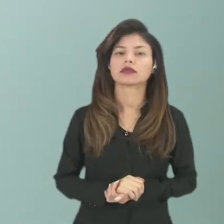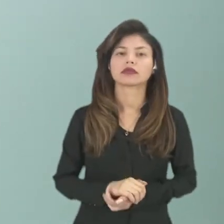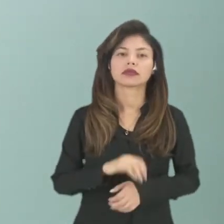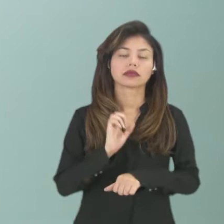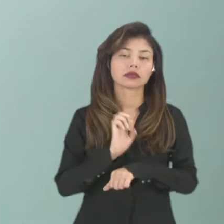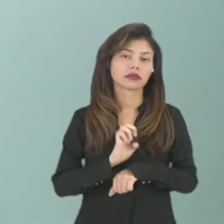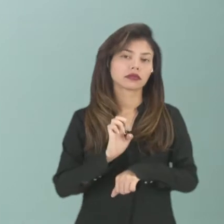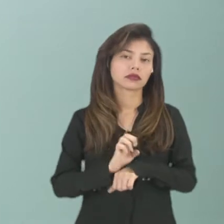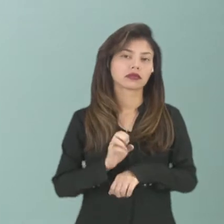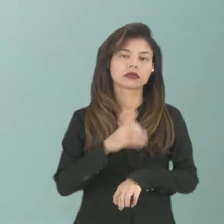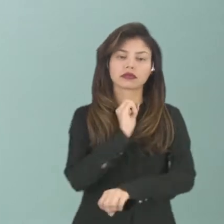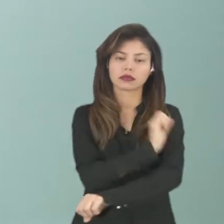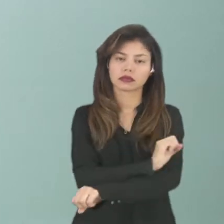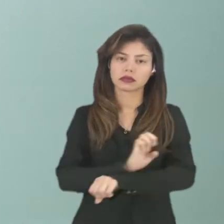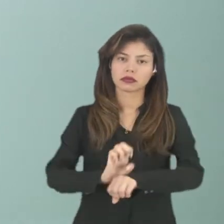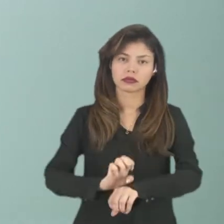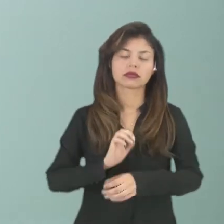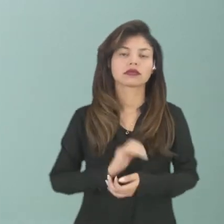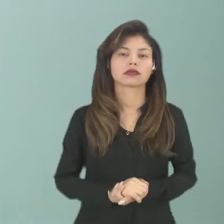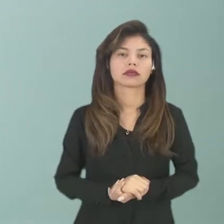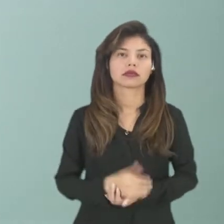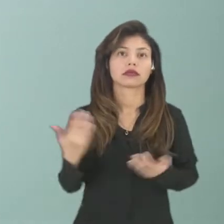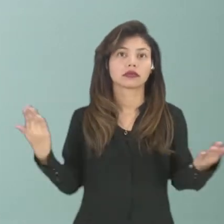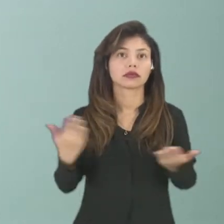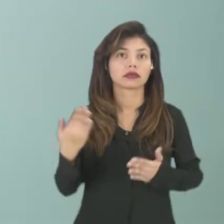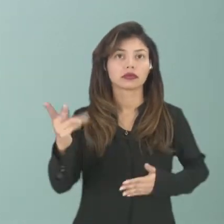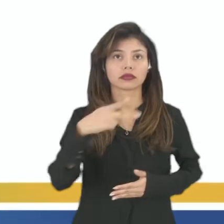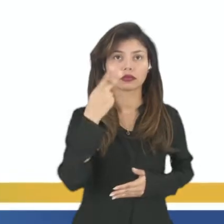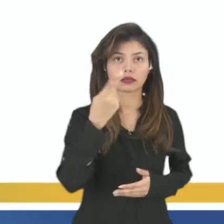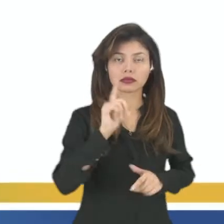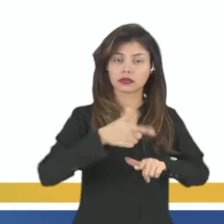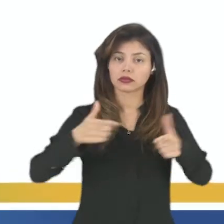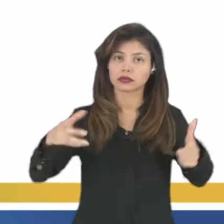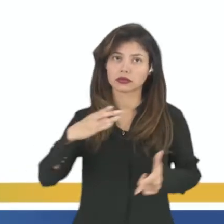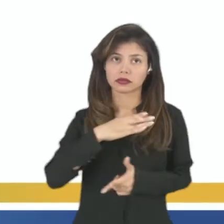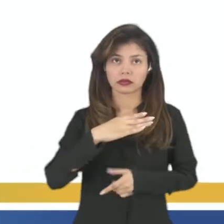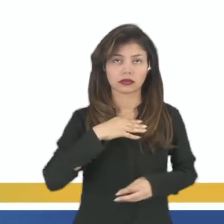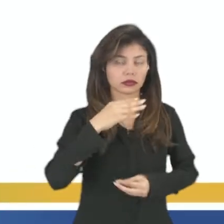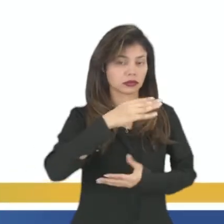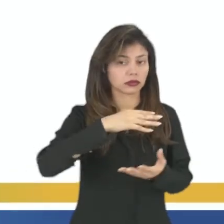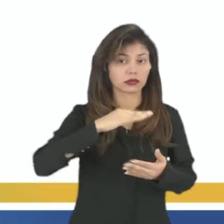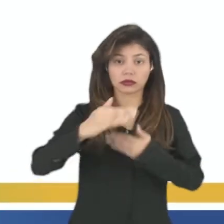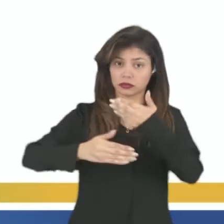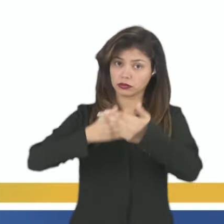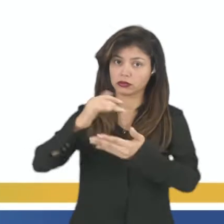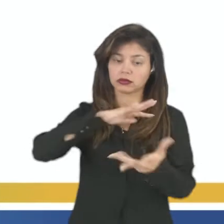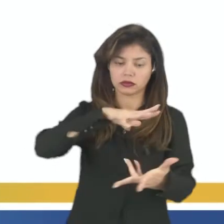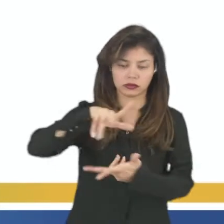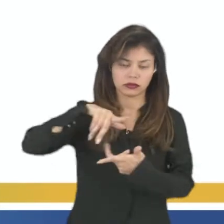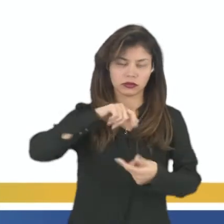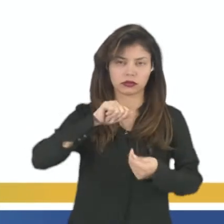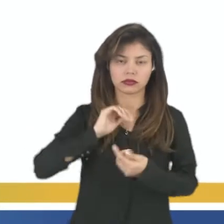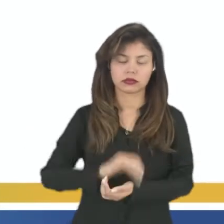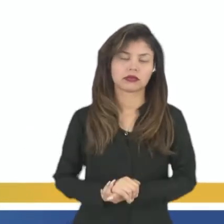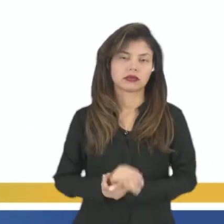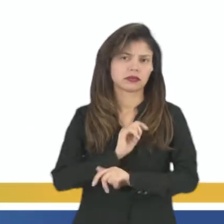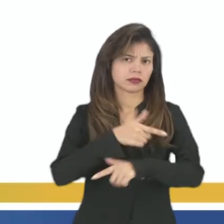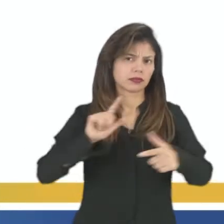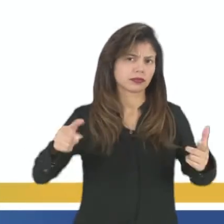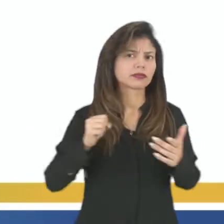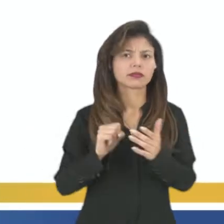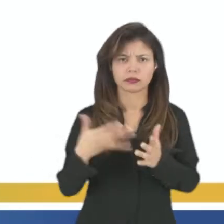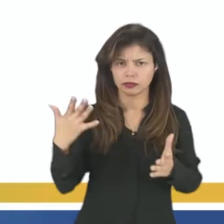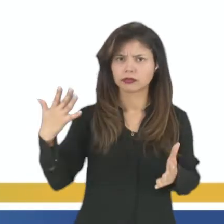Educação. Hoje nós vamos falar sobre as grandes cidades desenvolvidas do mundo, né? Nós temos várias cidades, né, grandes